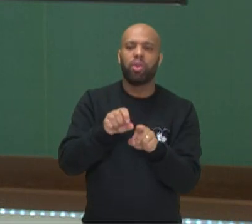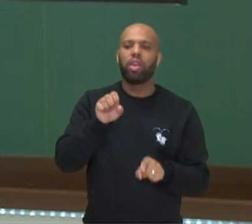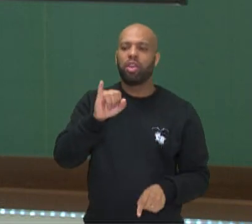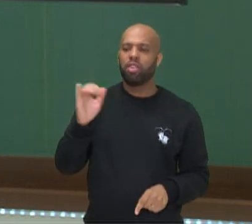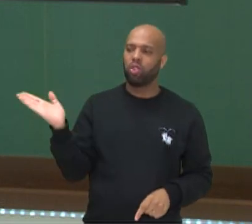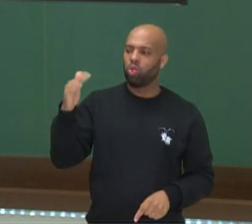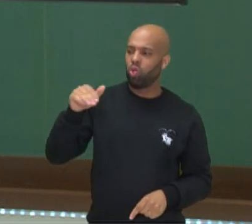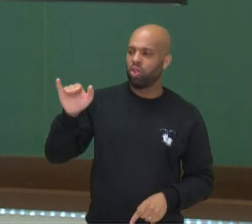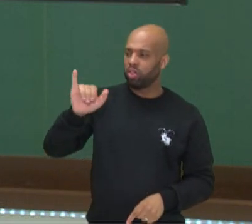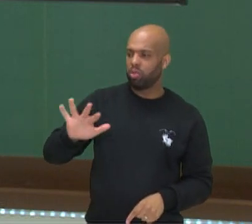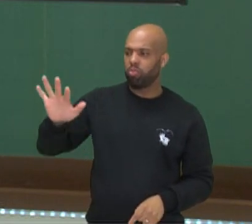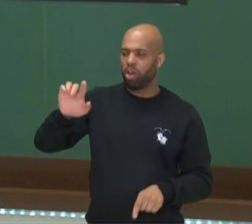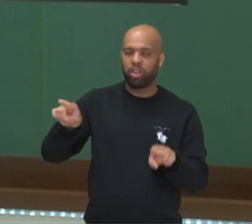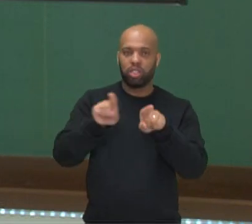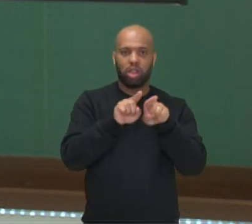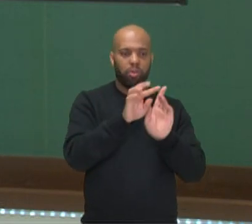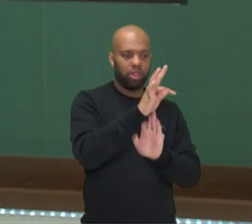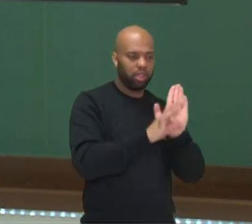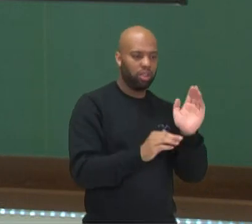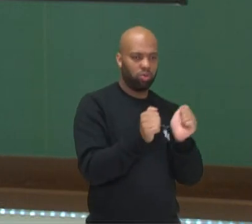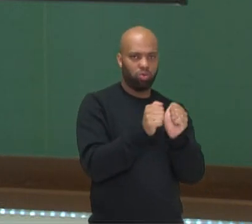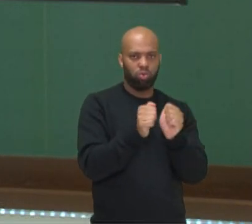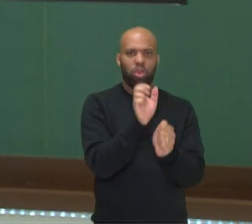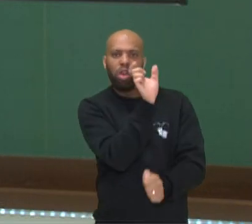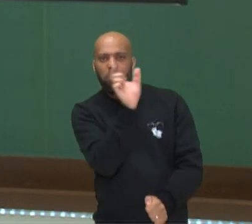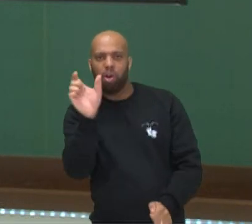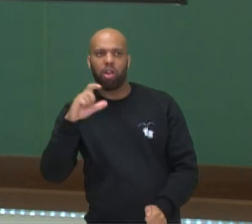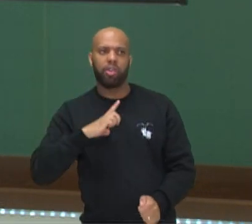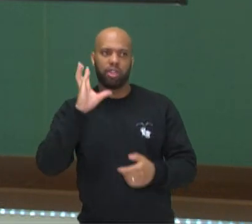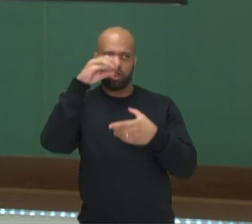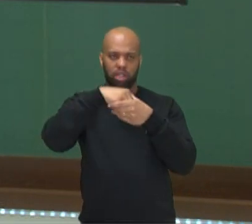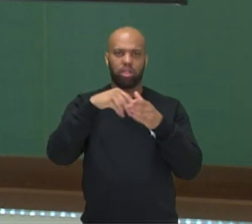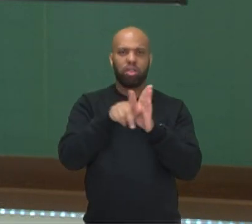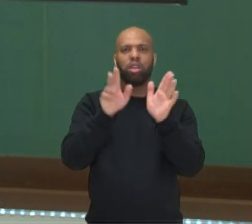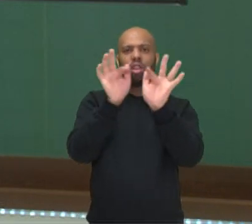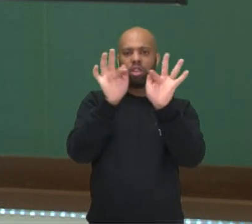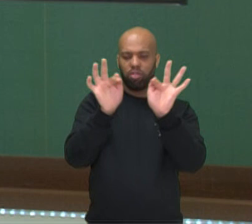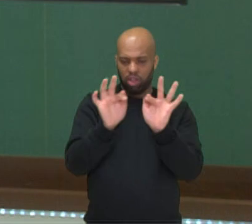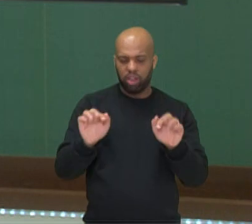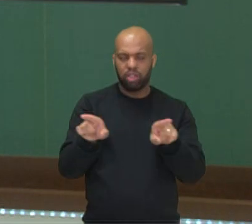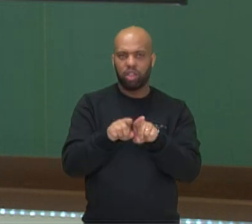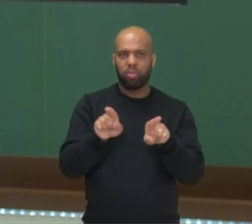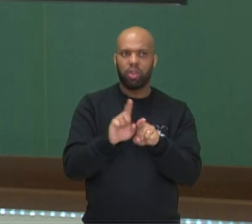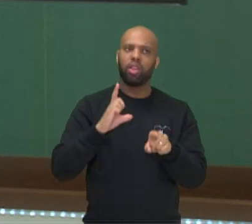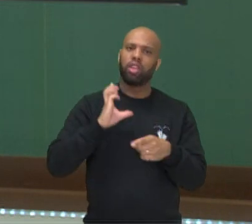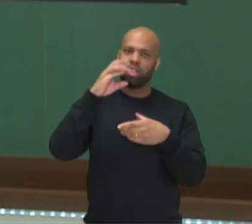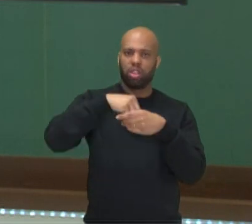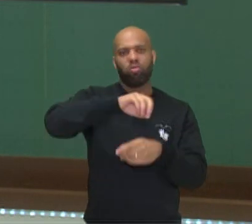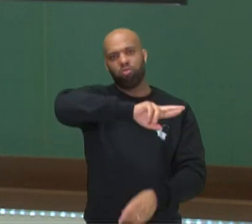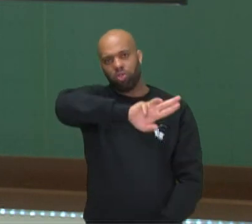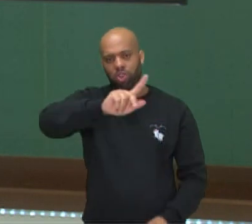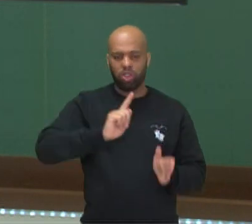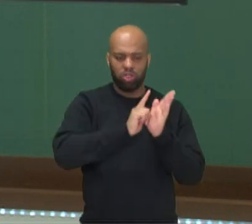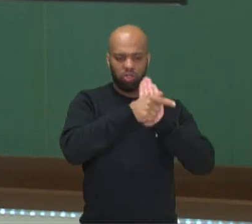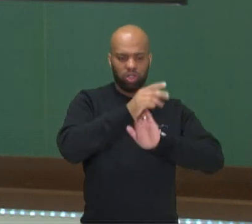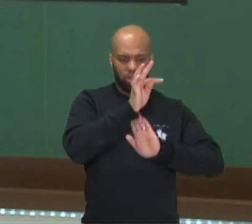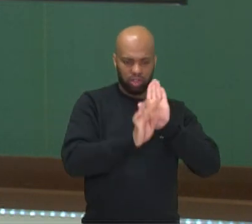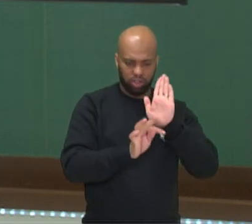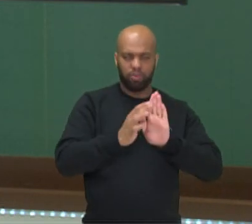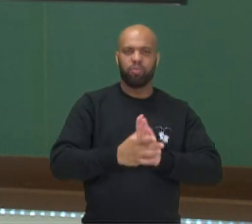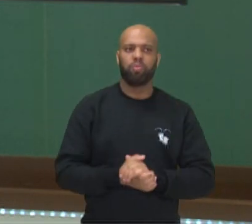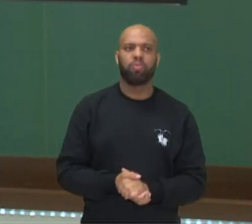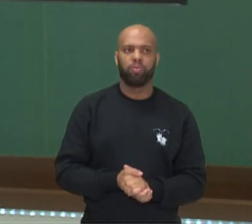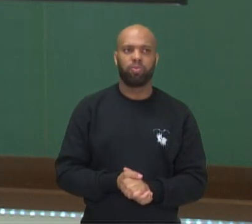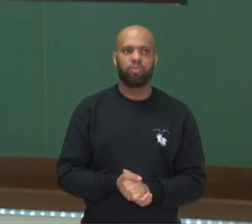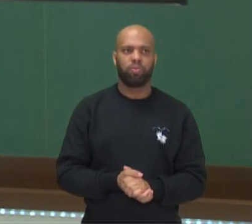aquele desenho e aquele texto, né? E aquelas palavras que constituem as frases aí presentes nos diversos gêneros textuais.